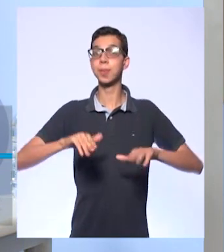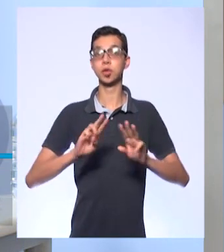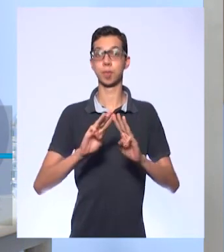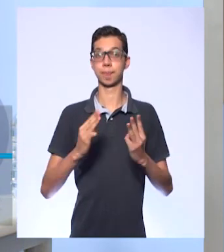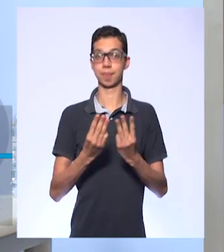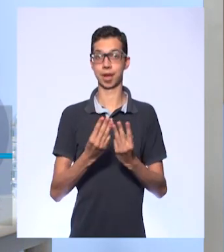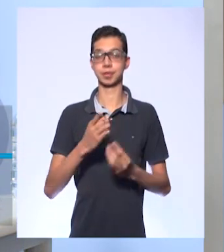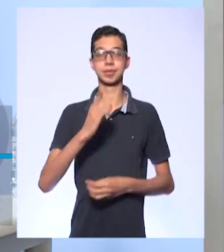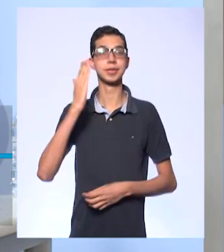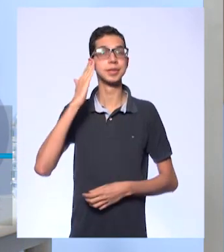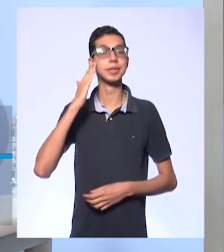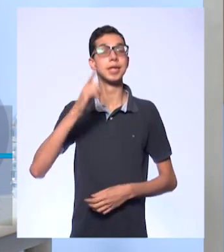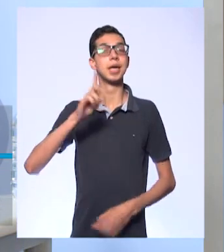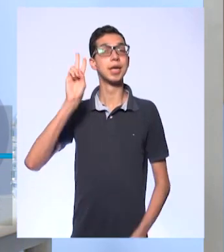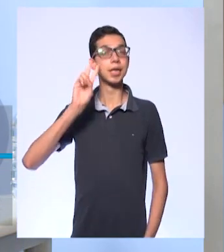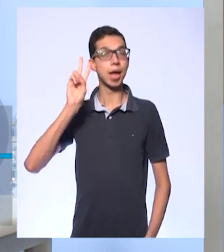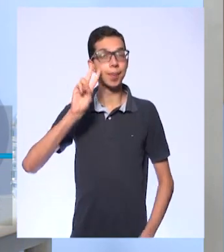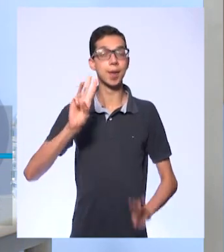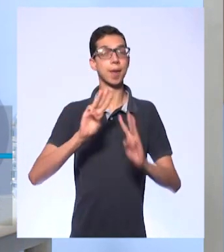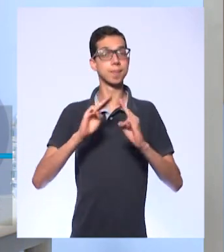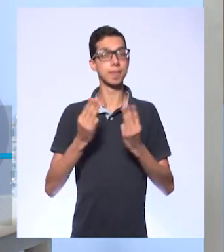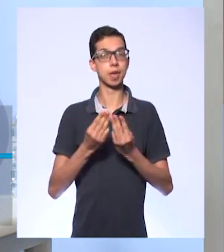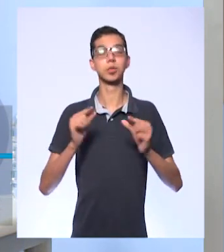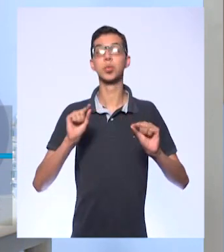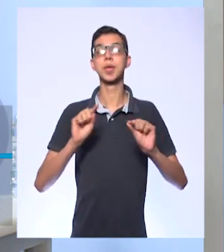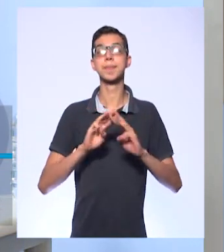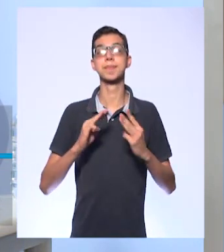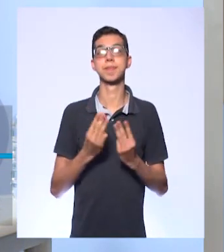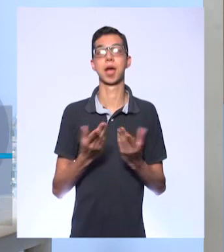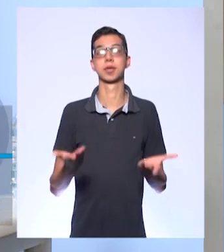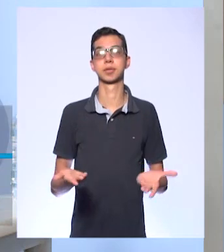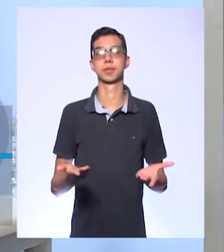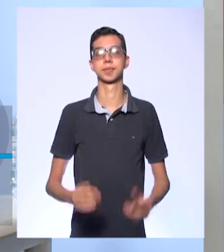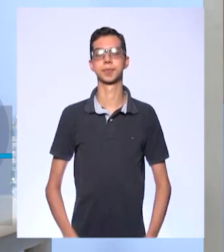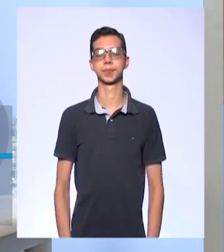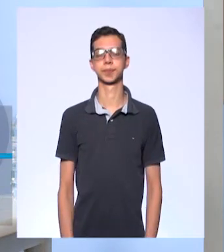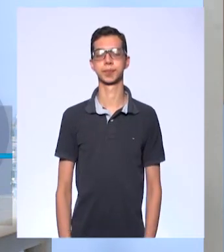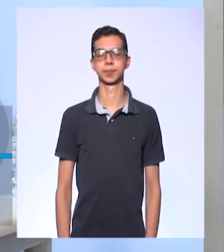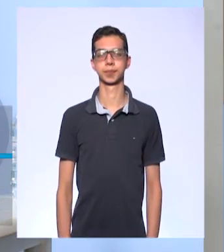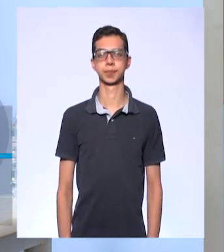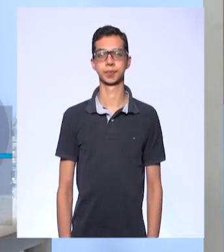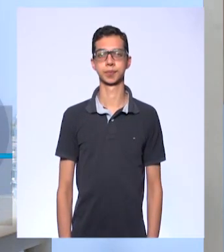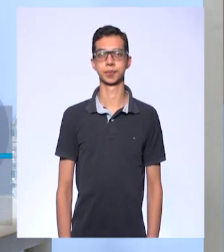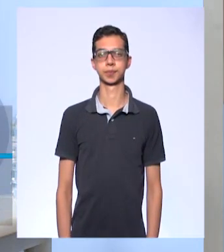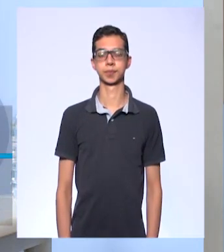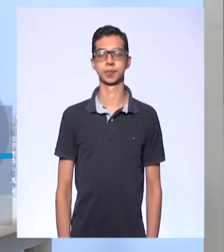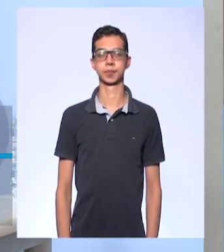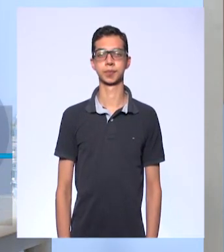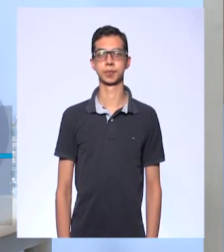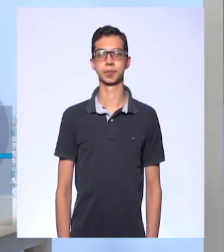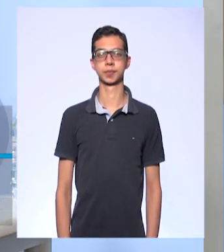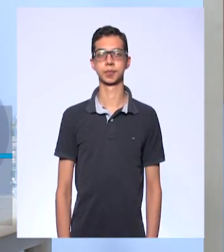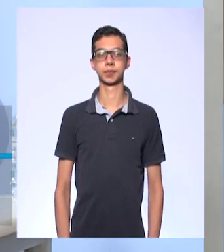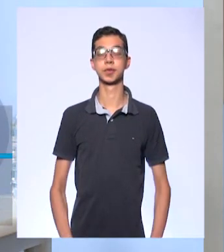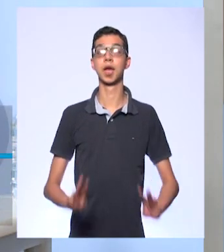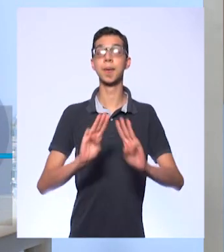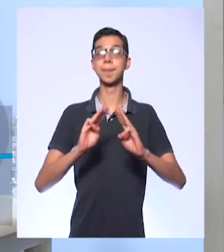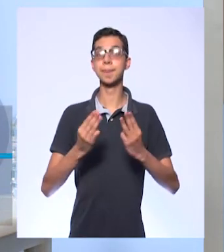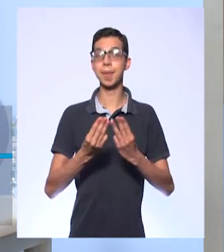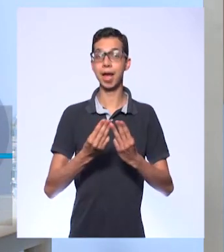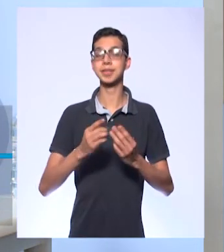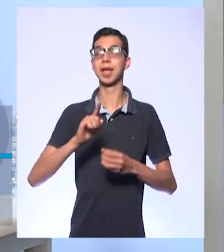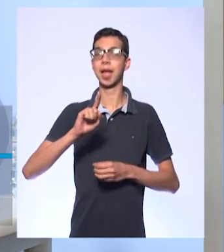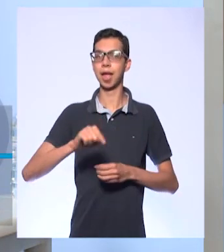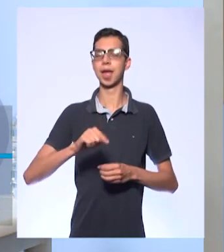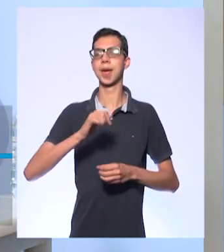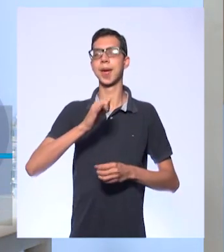a massa, né? Para quem já viu, o que é a massa? A massa é o constituinte do núcleo do átomo,